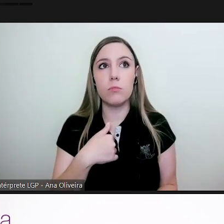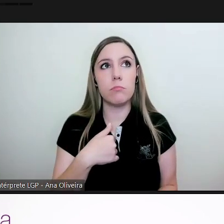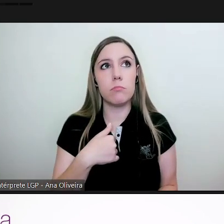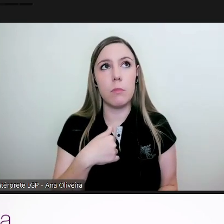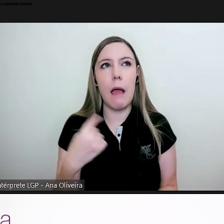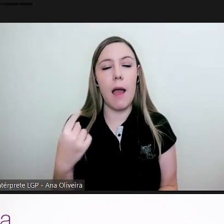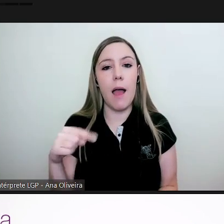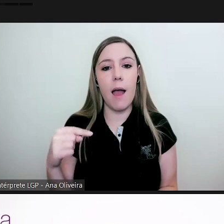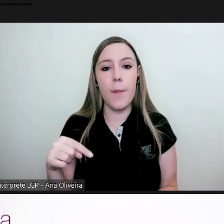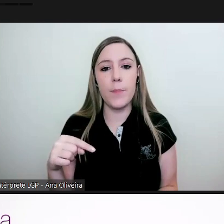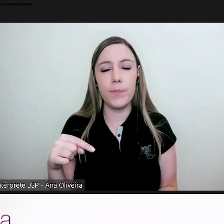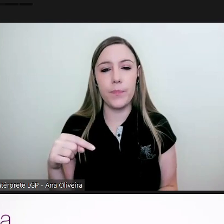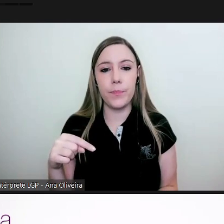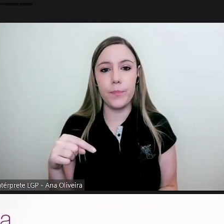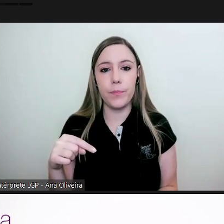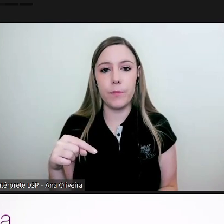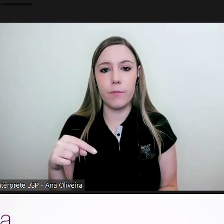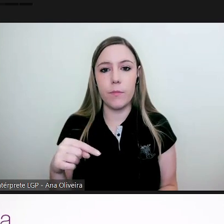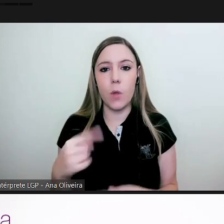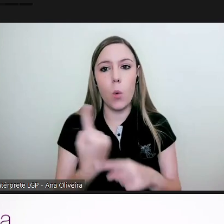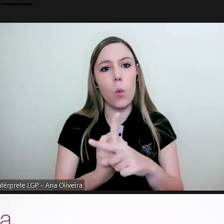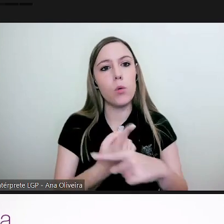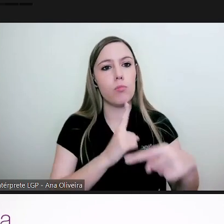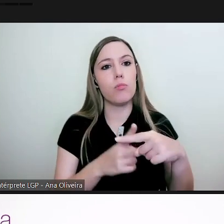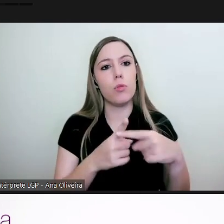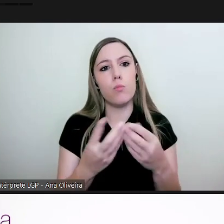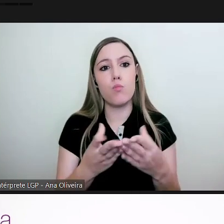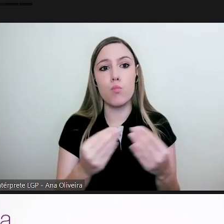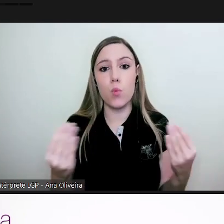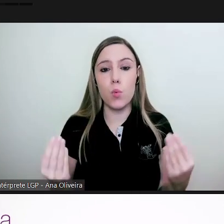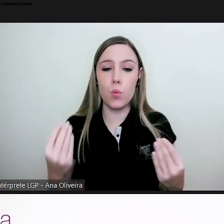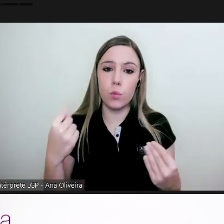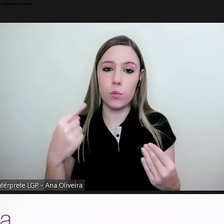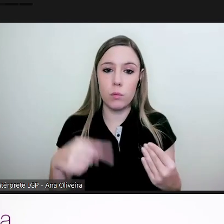ter aqui bastantes benefícios com esta